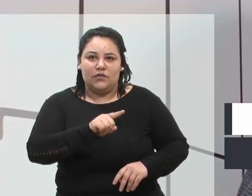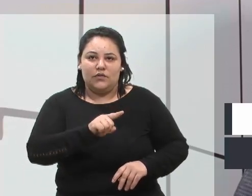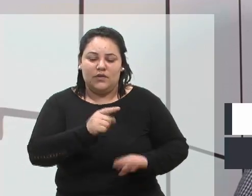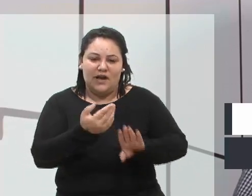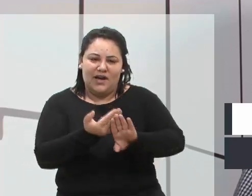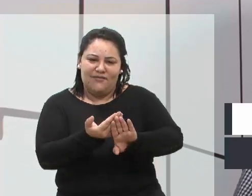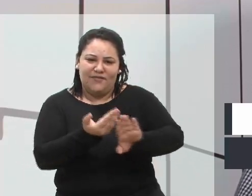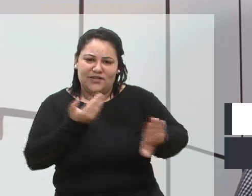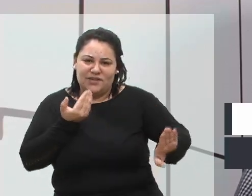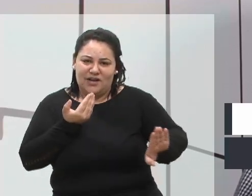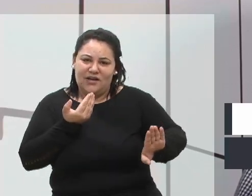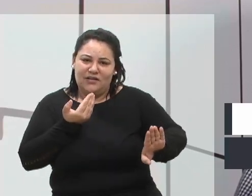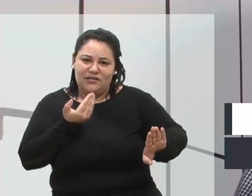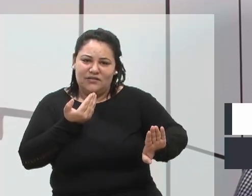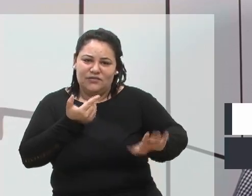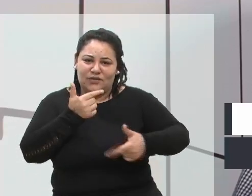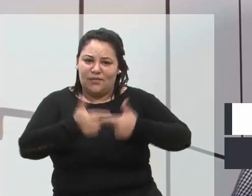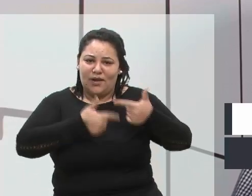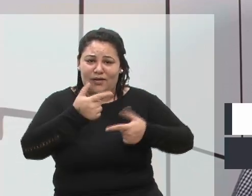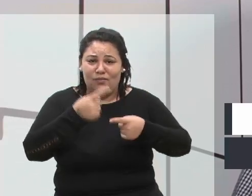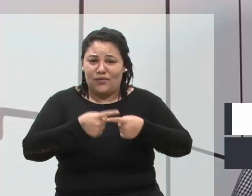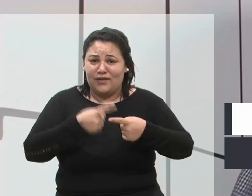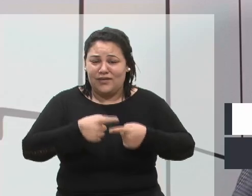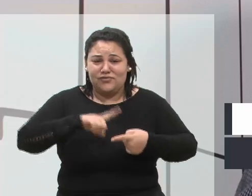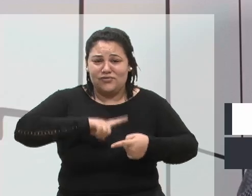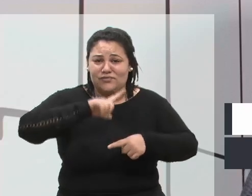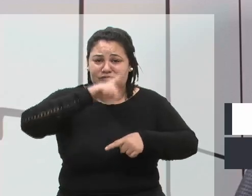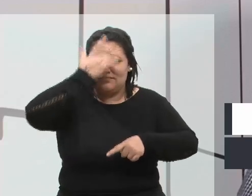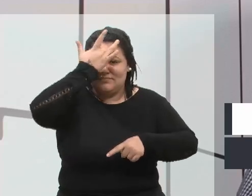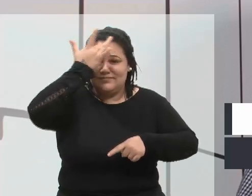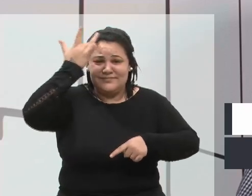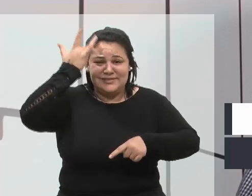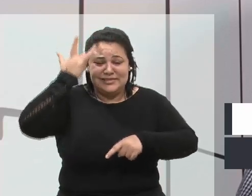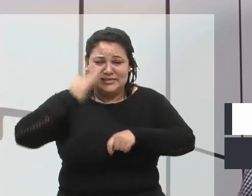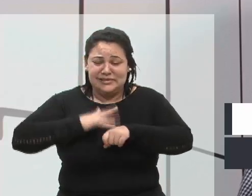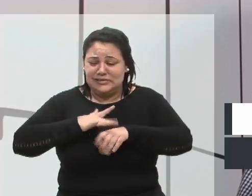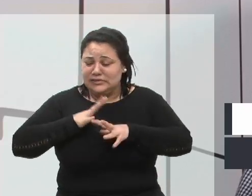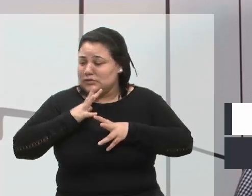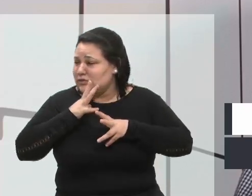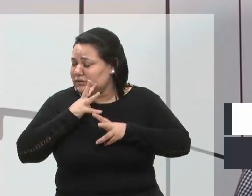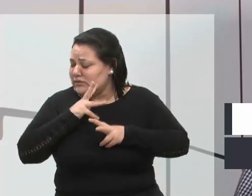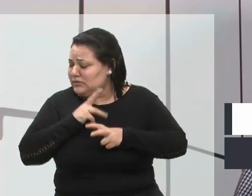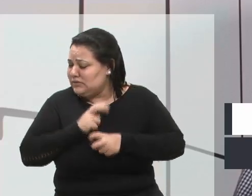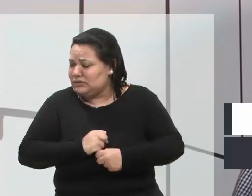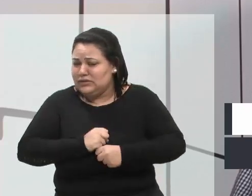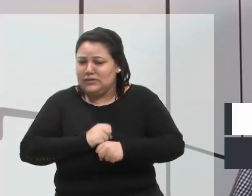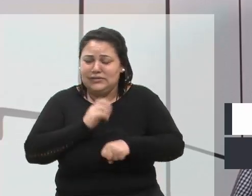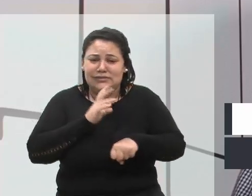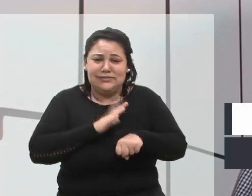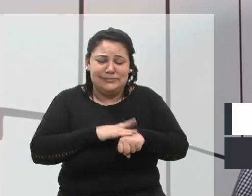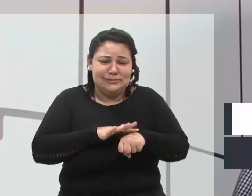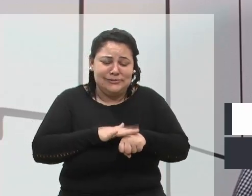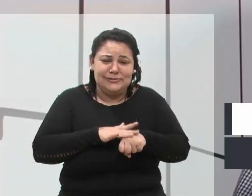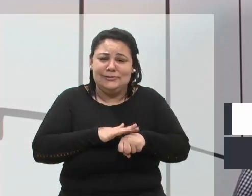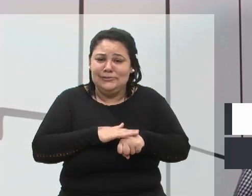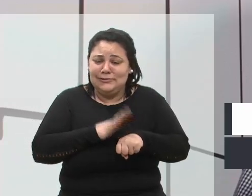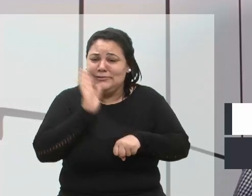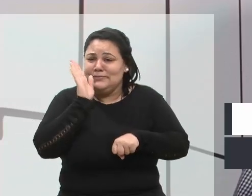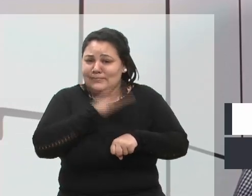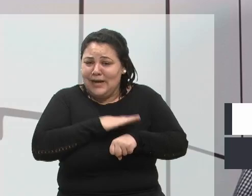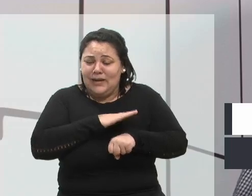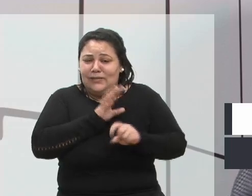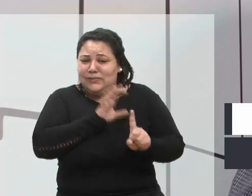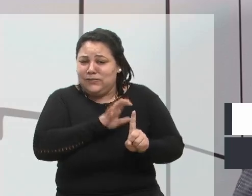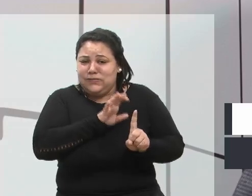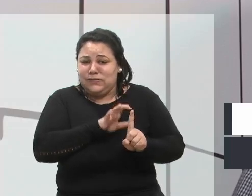afastadas do trabalho por doenças mentais. Essa depressão, essa doença que tanto causa mal às pessoas, né? Que parece que